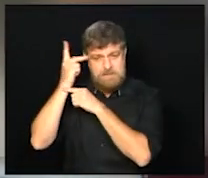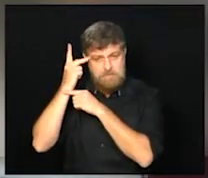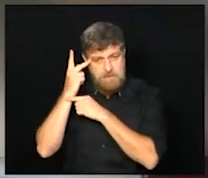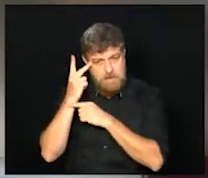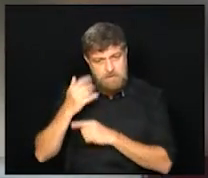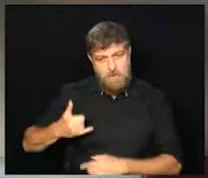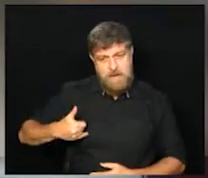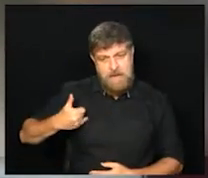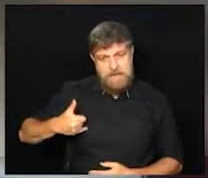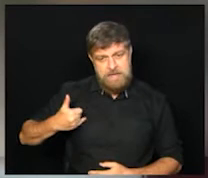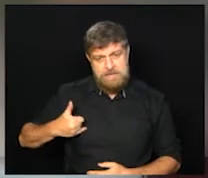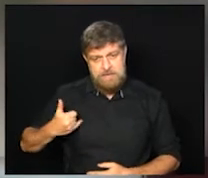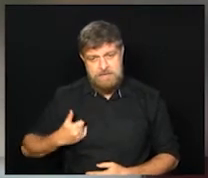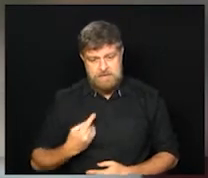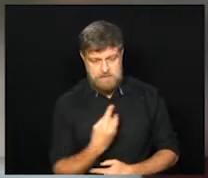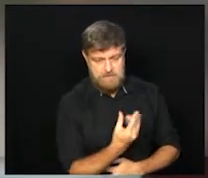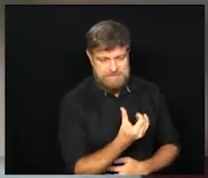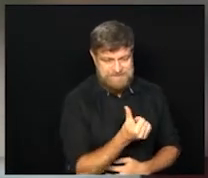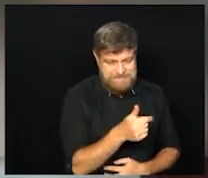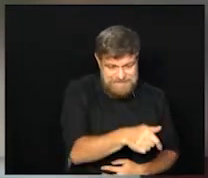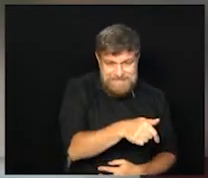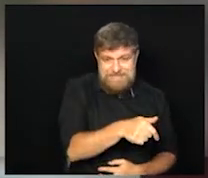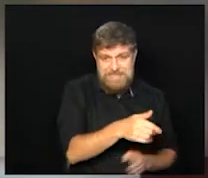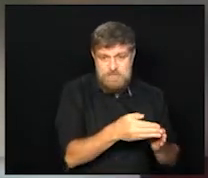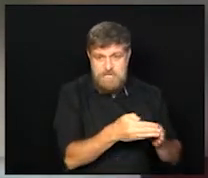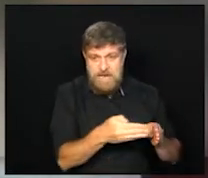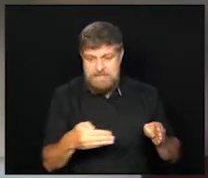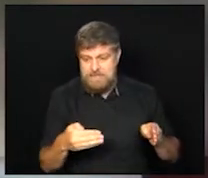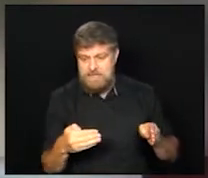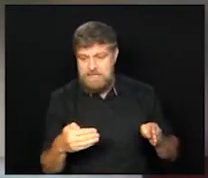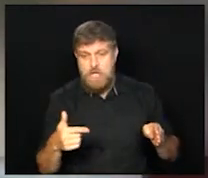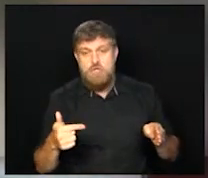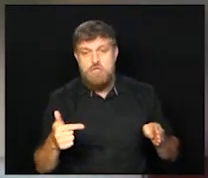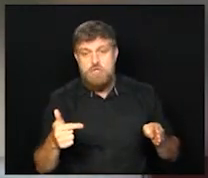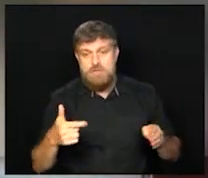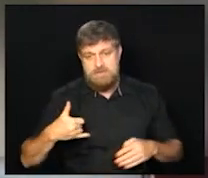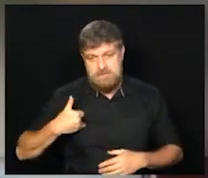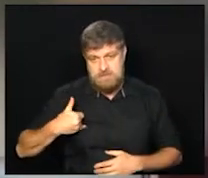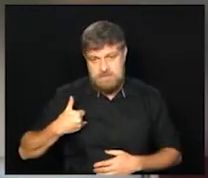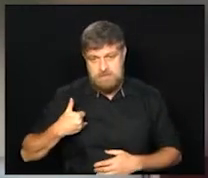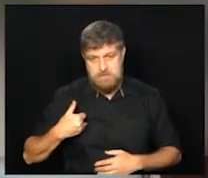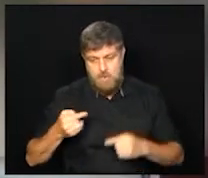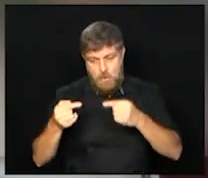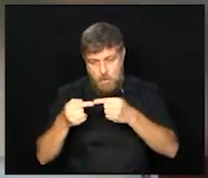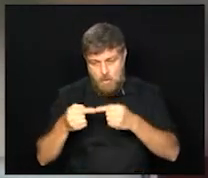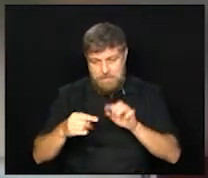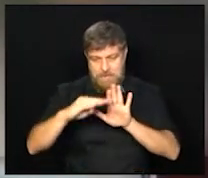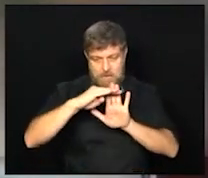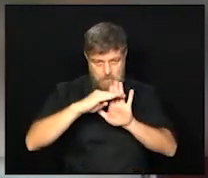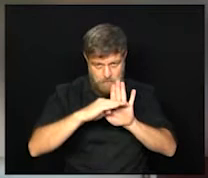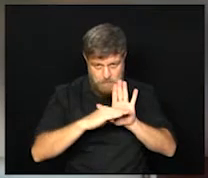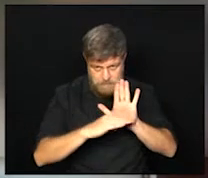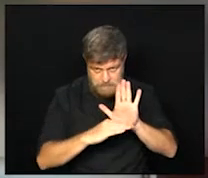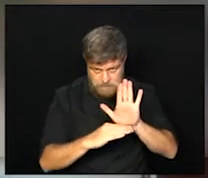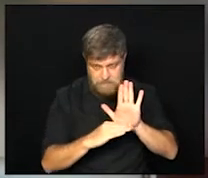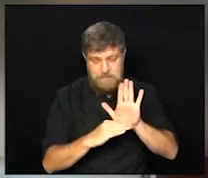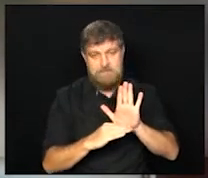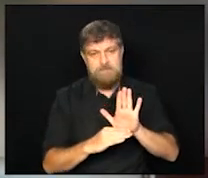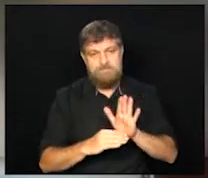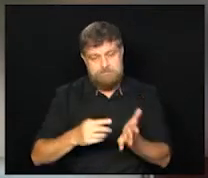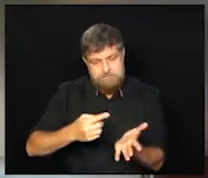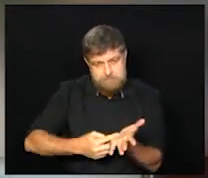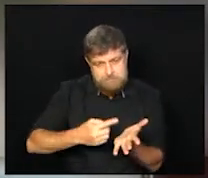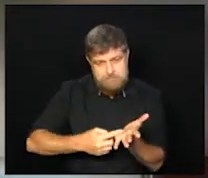faixa etária de 17 a 12 anos. Isto de acordo com o programado, com